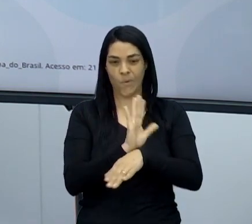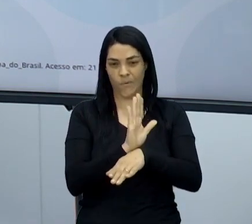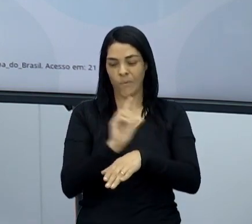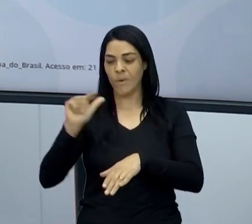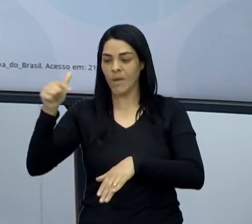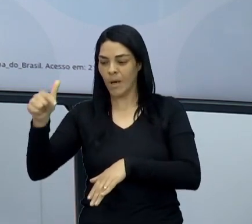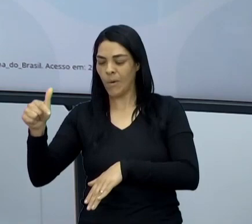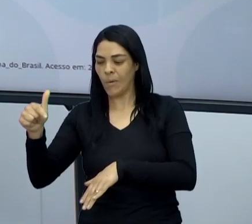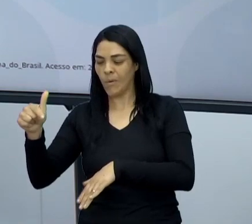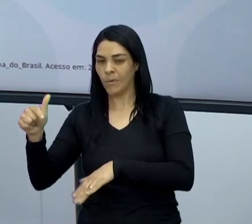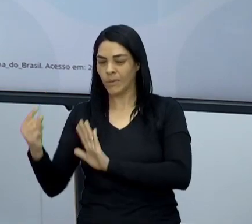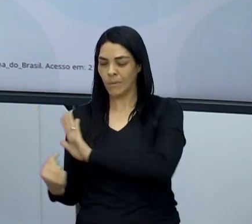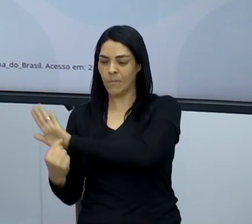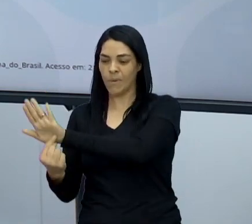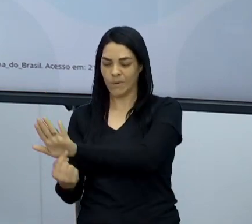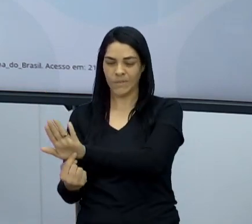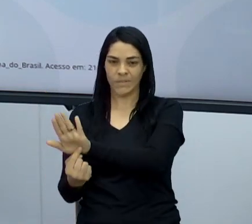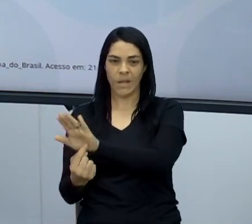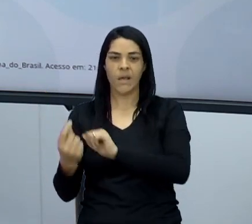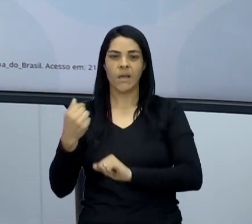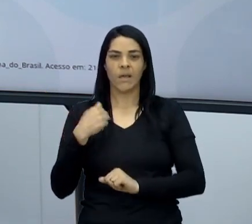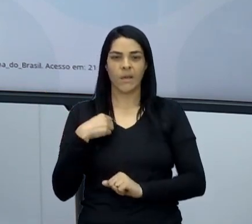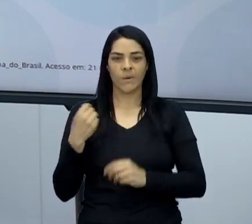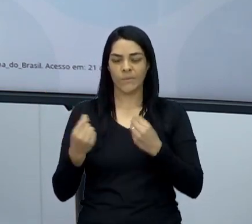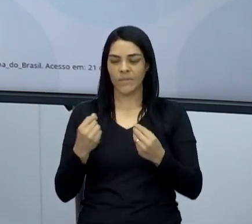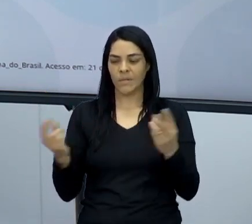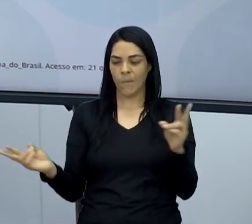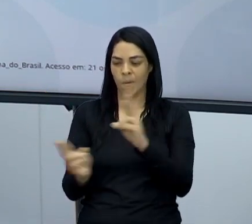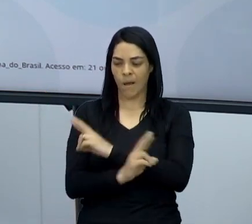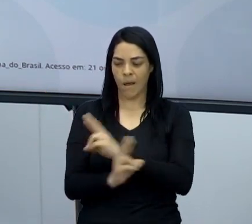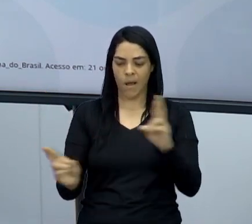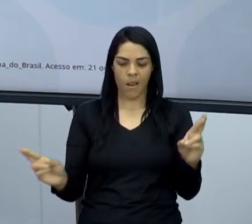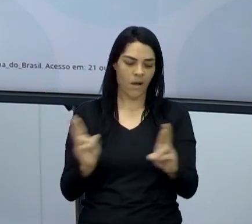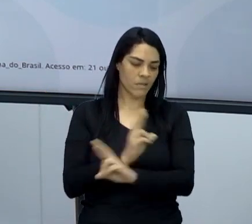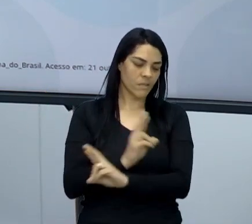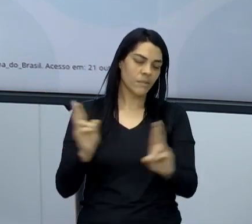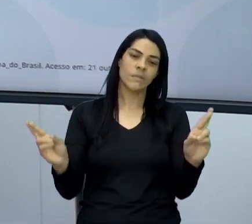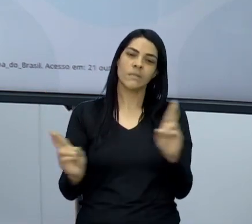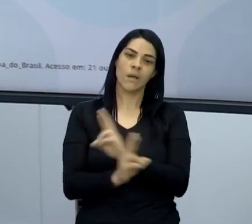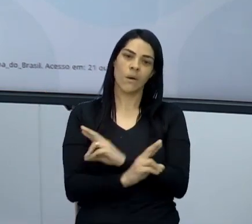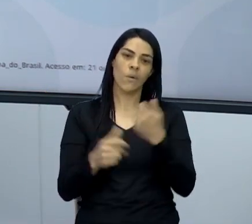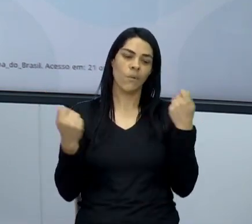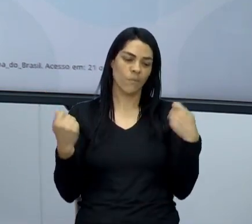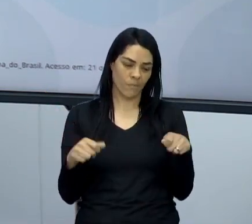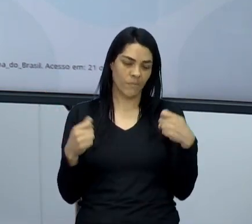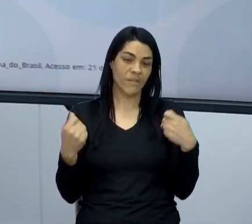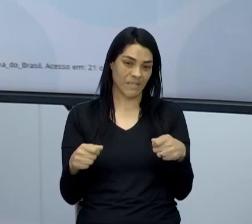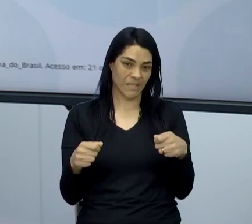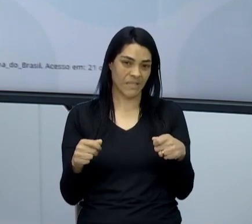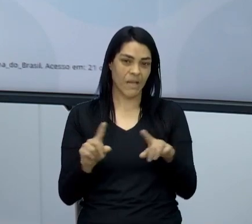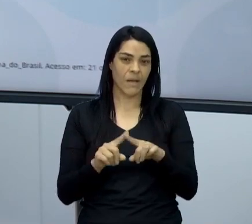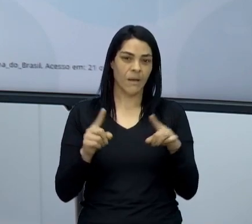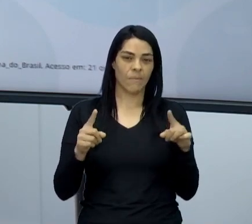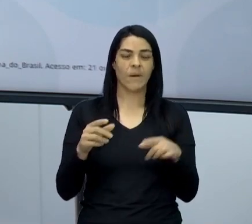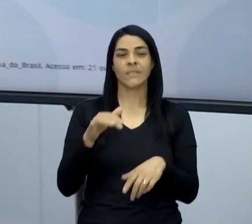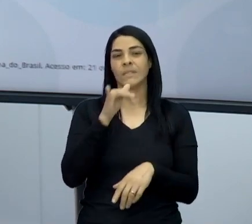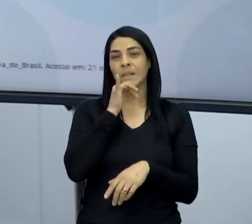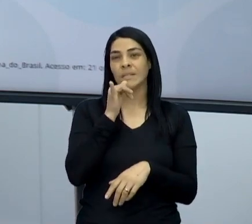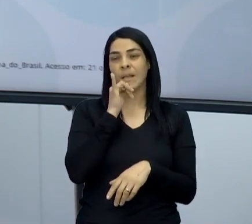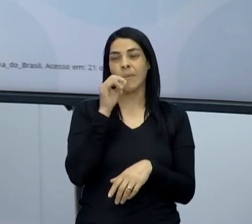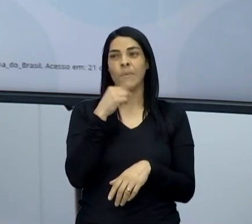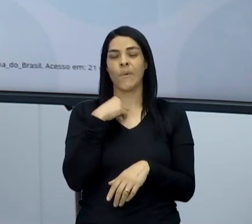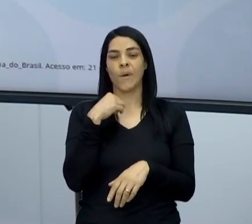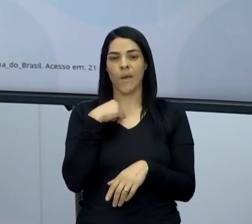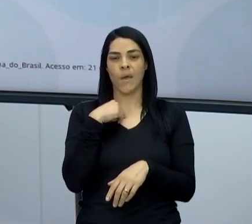tenho que ter uma relação com ela de, né, olha, eu produzo aqui, eu vou produzir quantos filmes por ano e tal. Agora, se eu sou uma pessoa